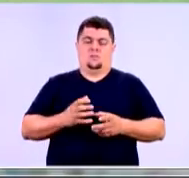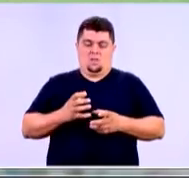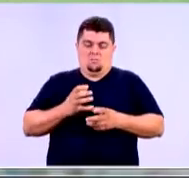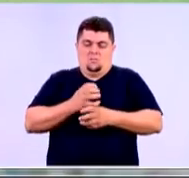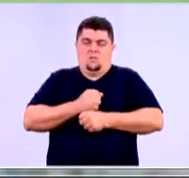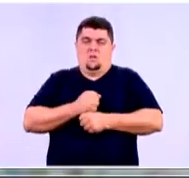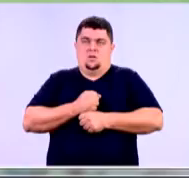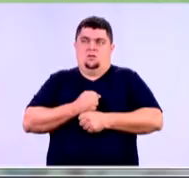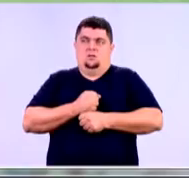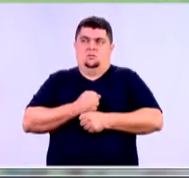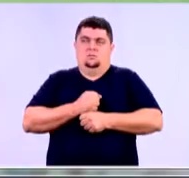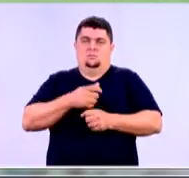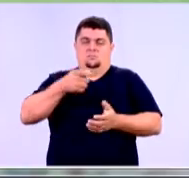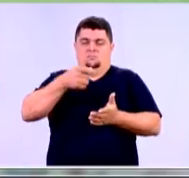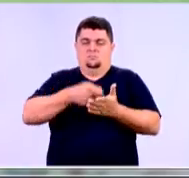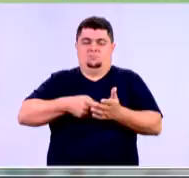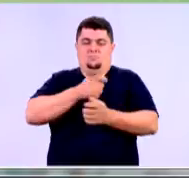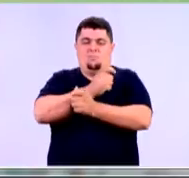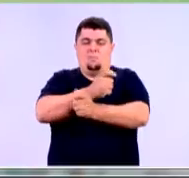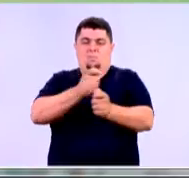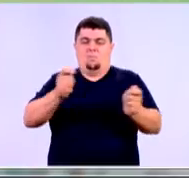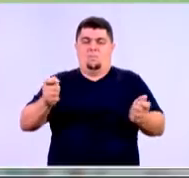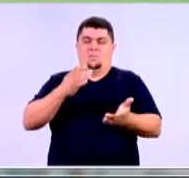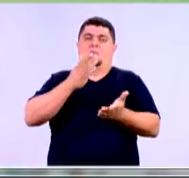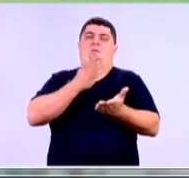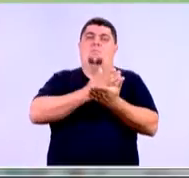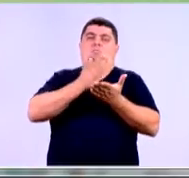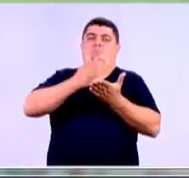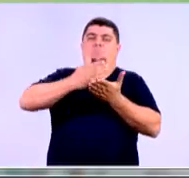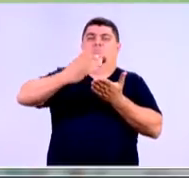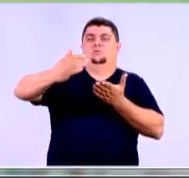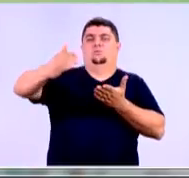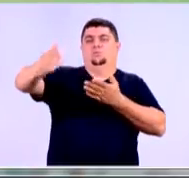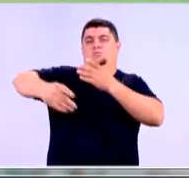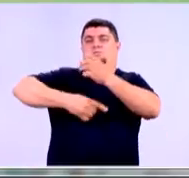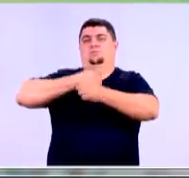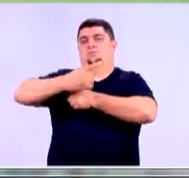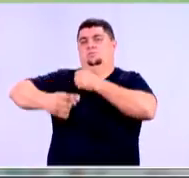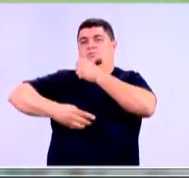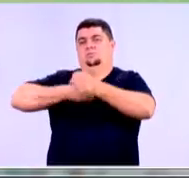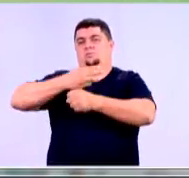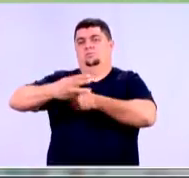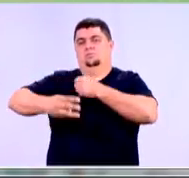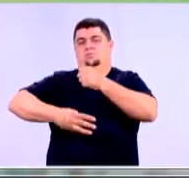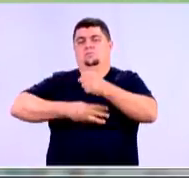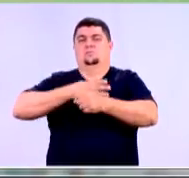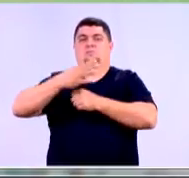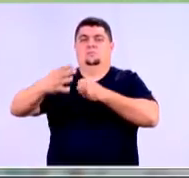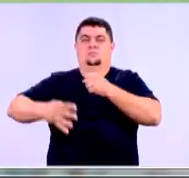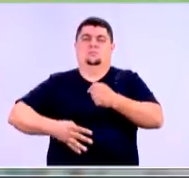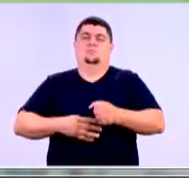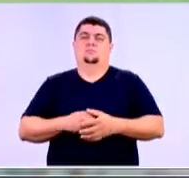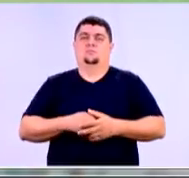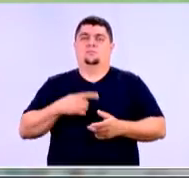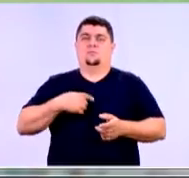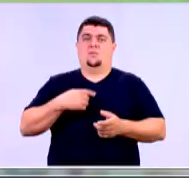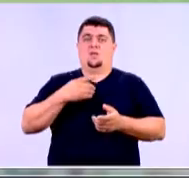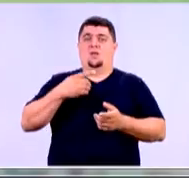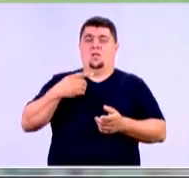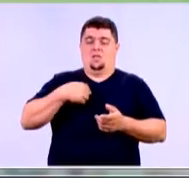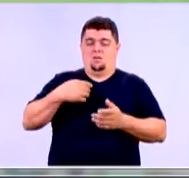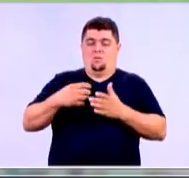somado pelas obrigações de longo prazo, no caso dessa empresa, fornecedores. Esses fornecedores aqui, gente, é a compra que a empresa